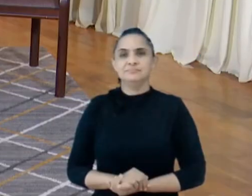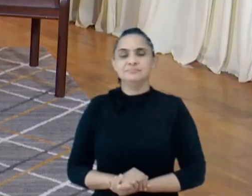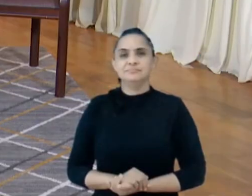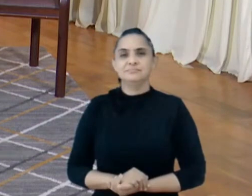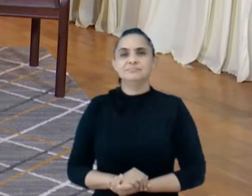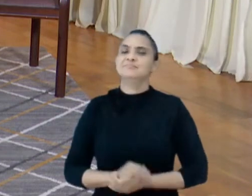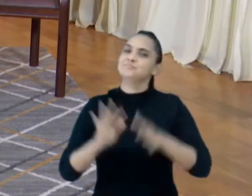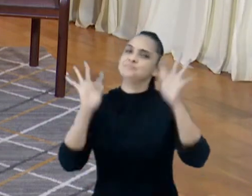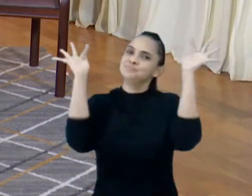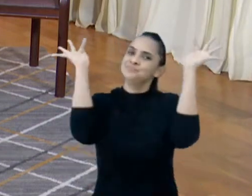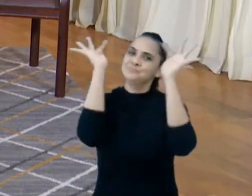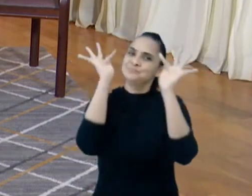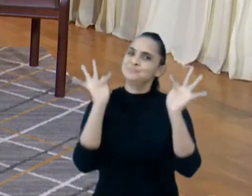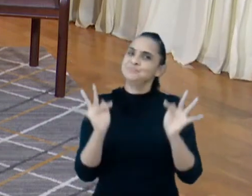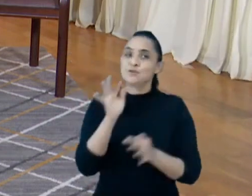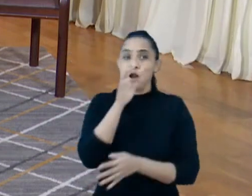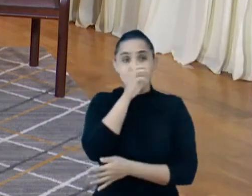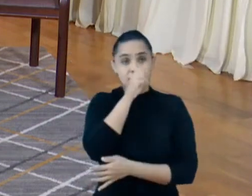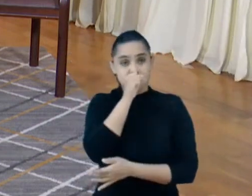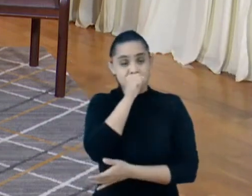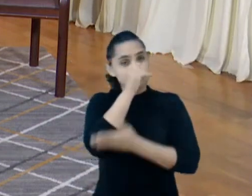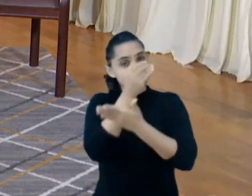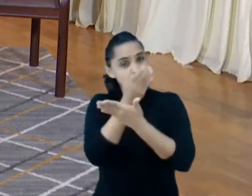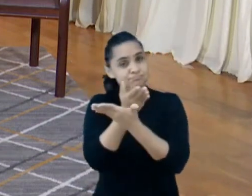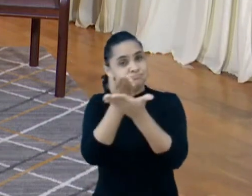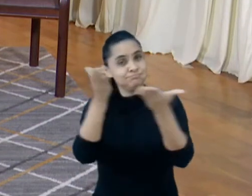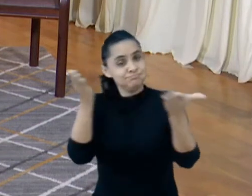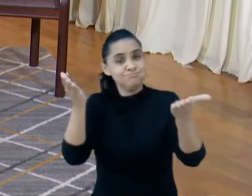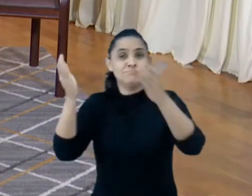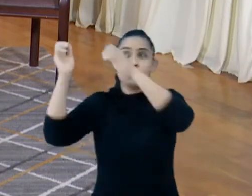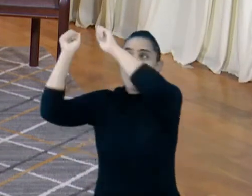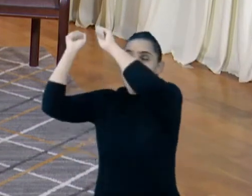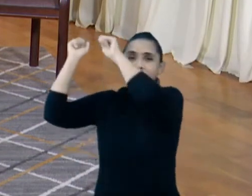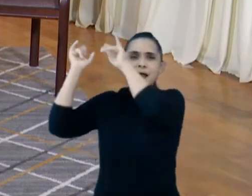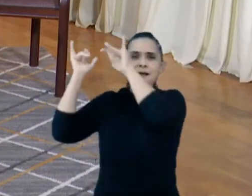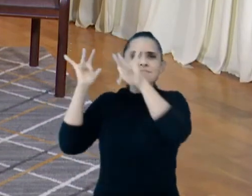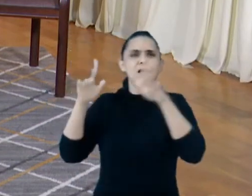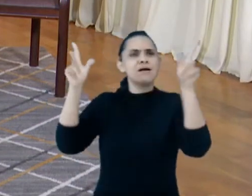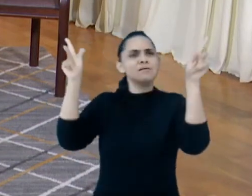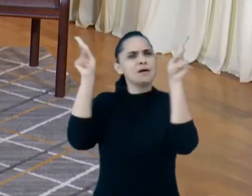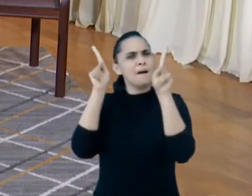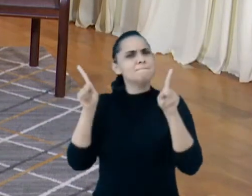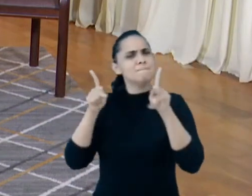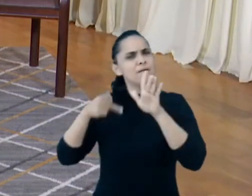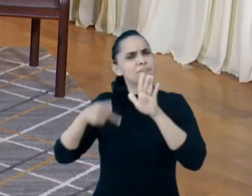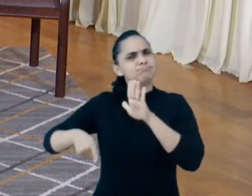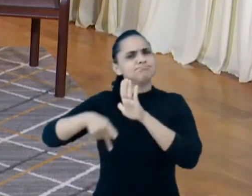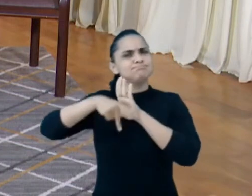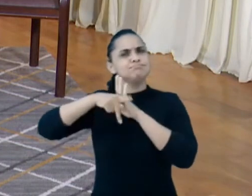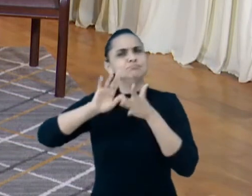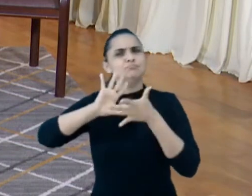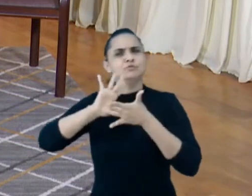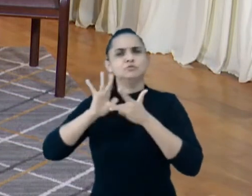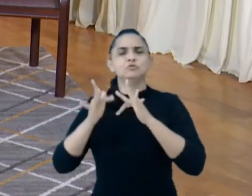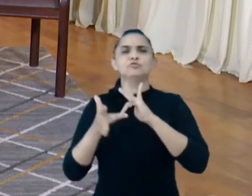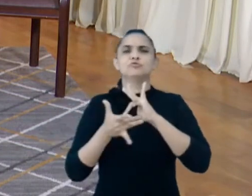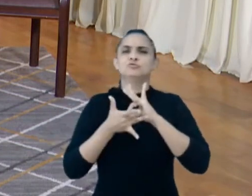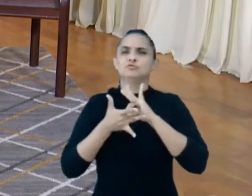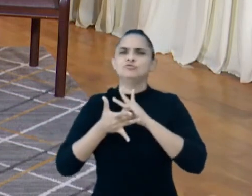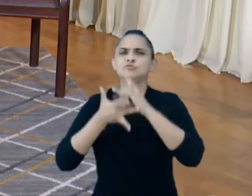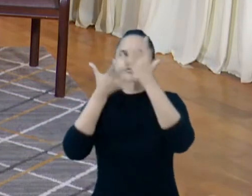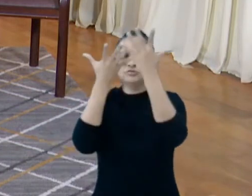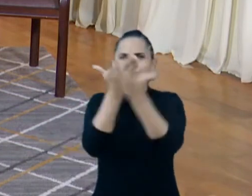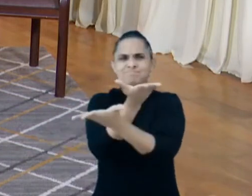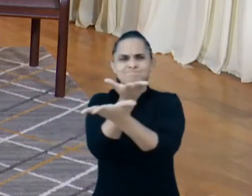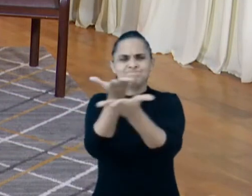um feliz sábado, que a graça e a paz do nosso Senhor Jesus Cristo esteja presente com